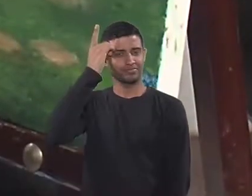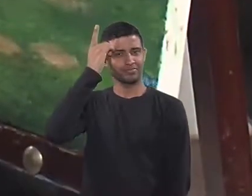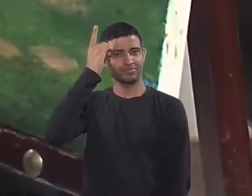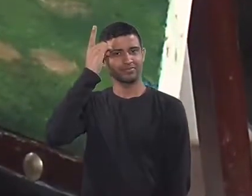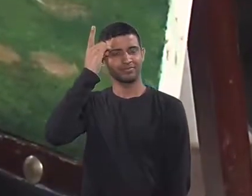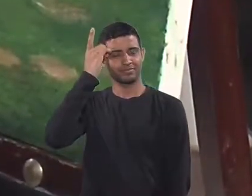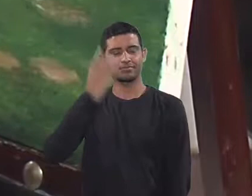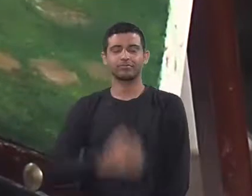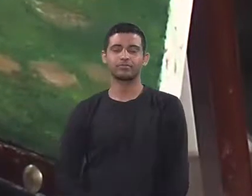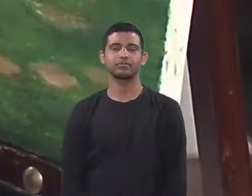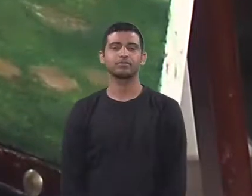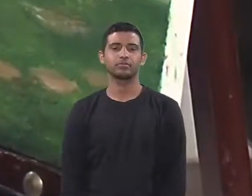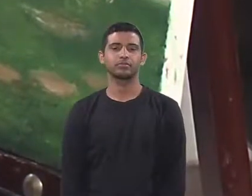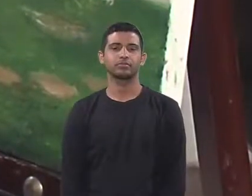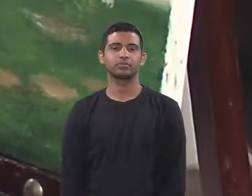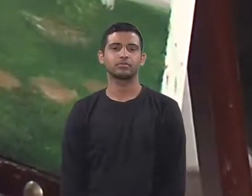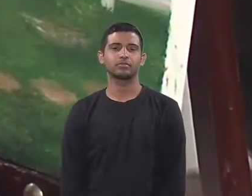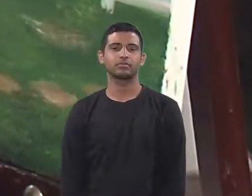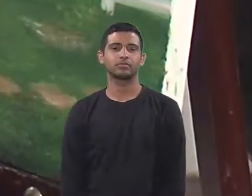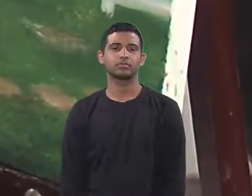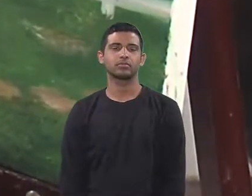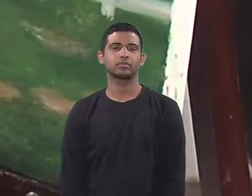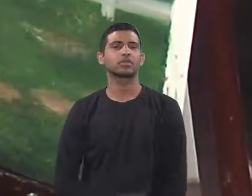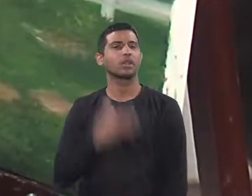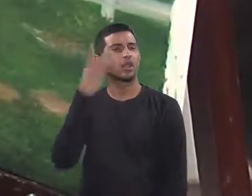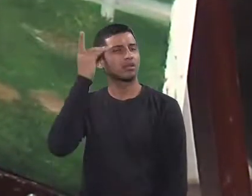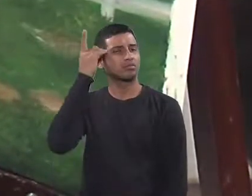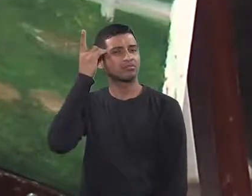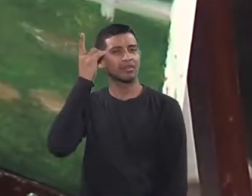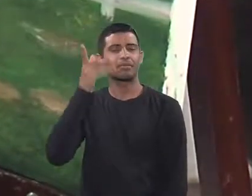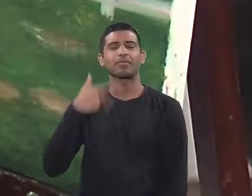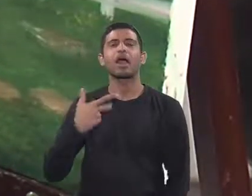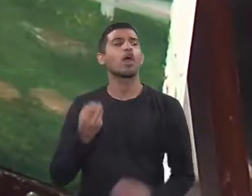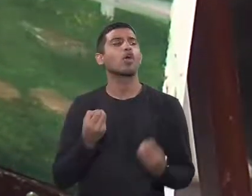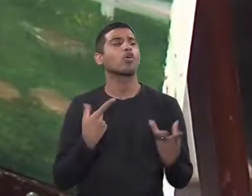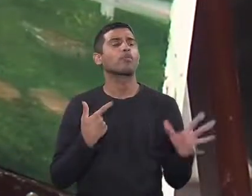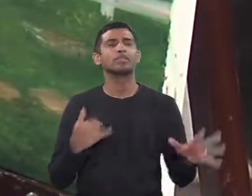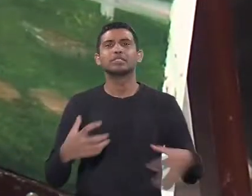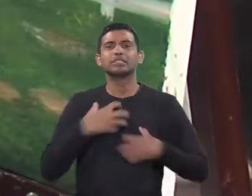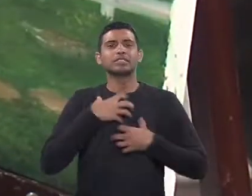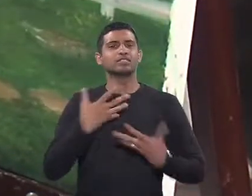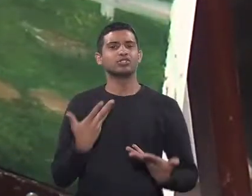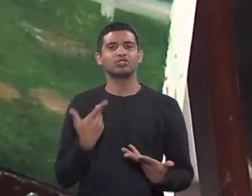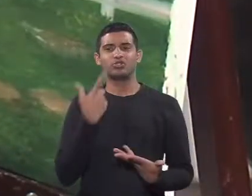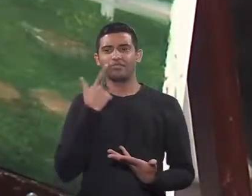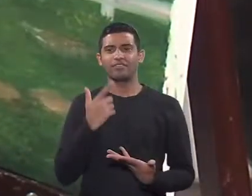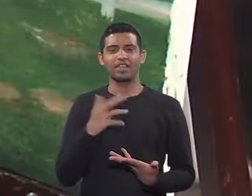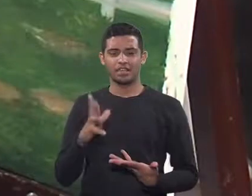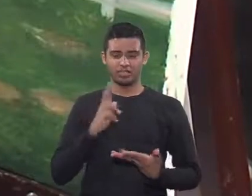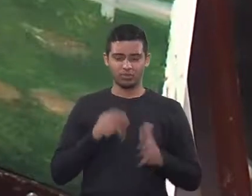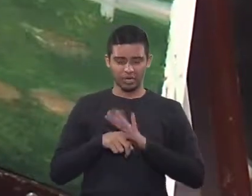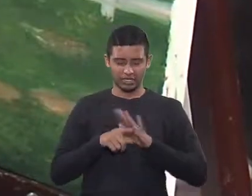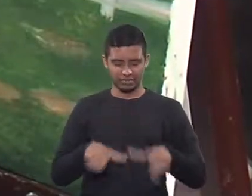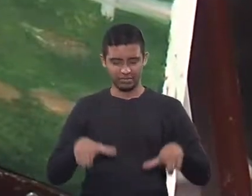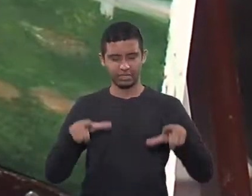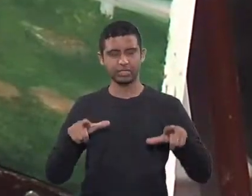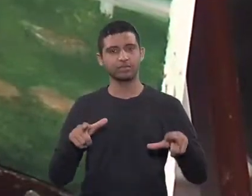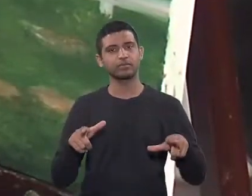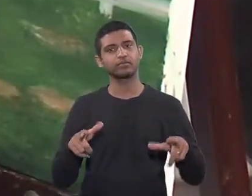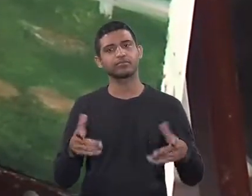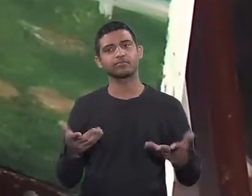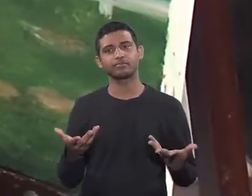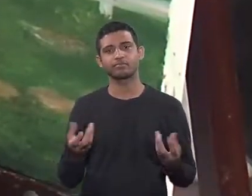E Síndrome de Down. Síndrome de Down. Como é que foi isso para você? Como você recebeu essa notícia? Como é que foi isso? Olha, eu